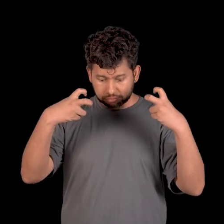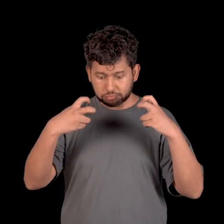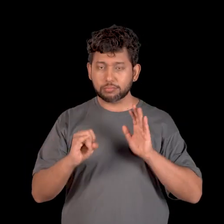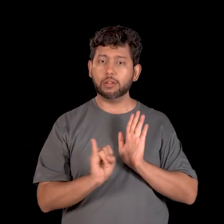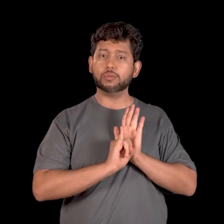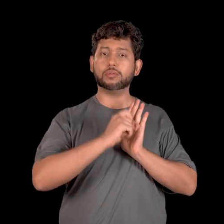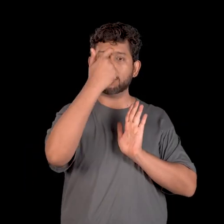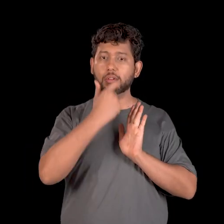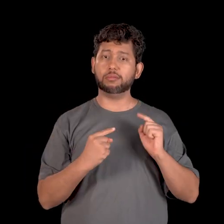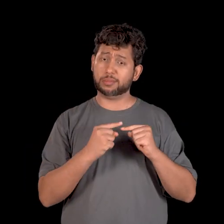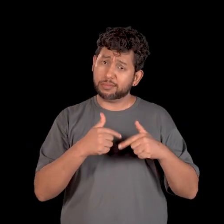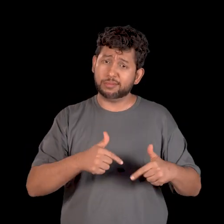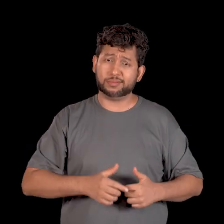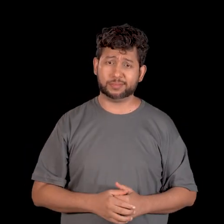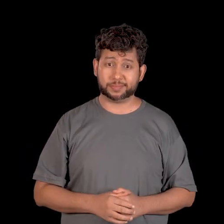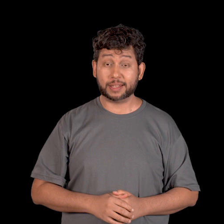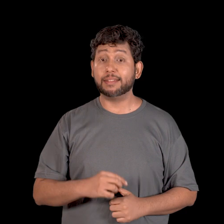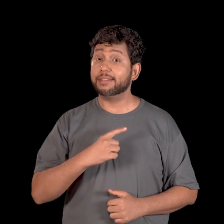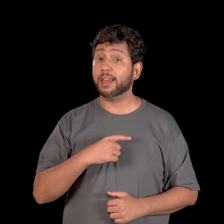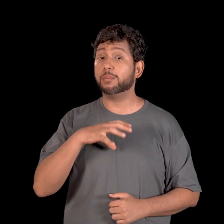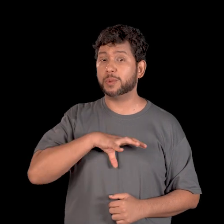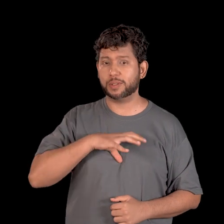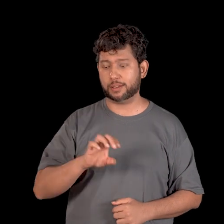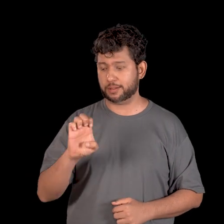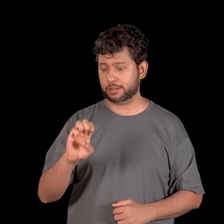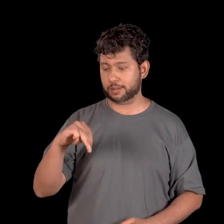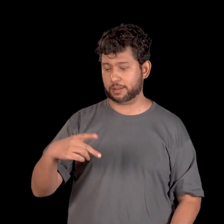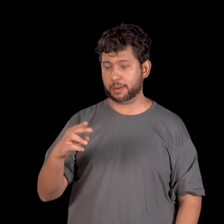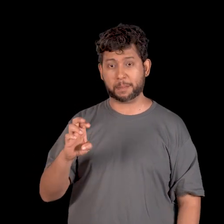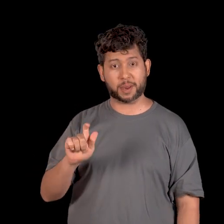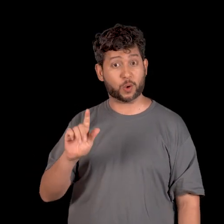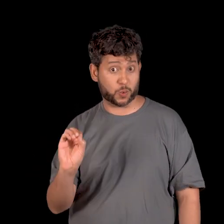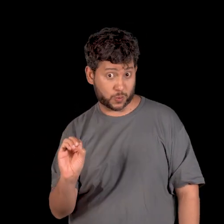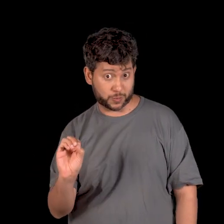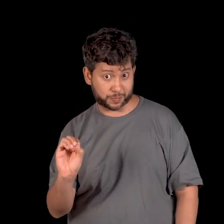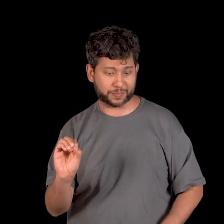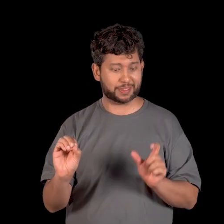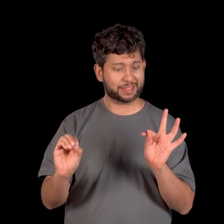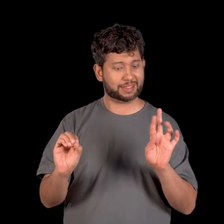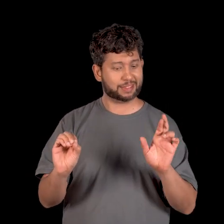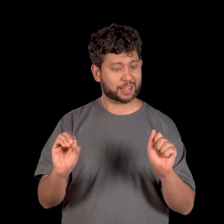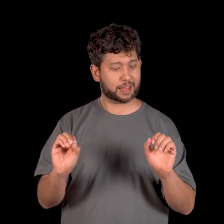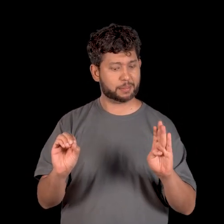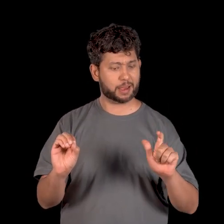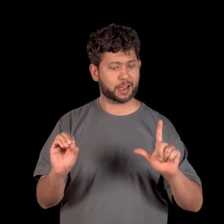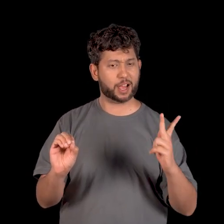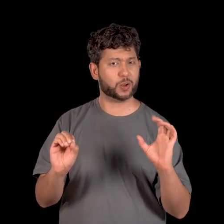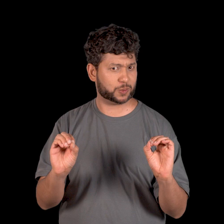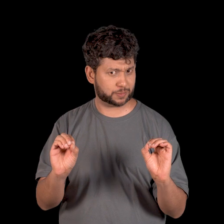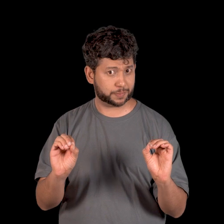e ajuda na construção da identidade da pessoa. Mas, note que emprego e trabalho são conceitos